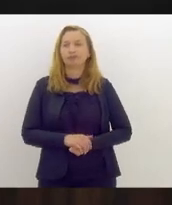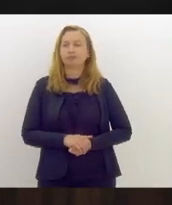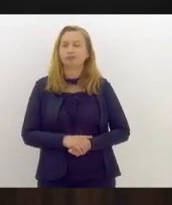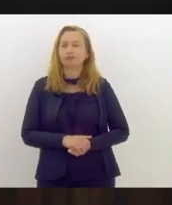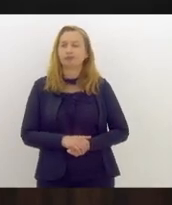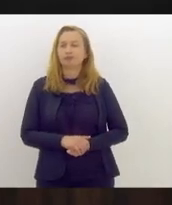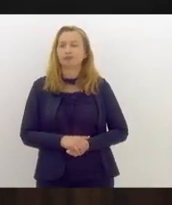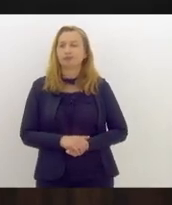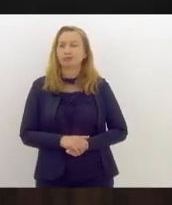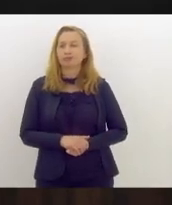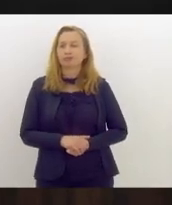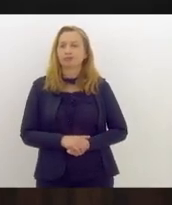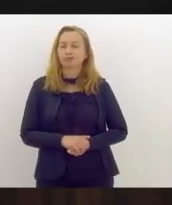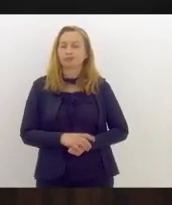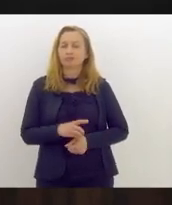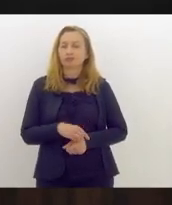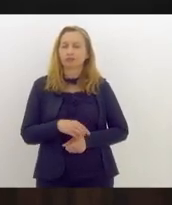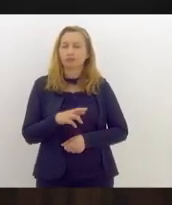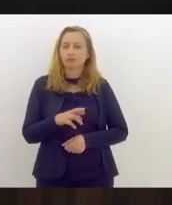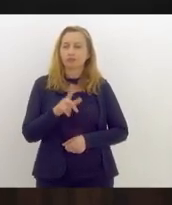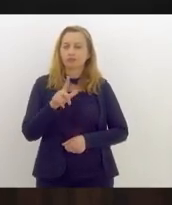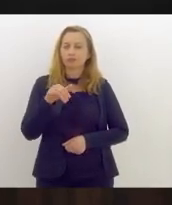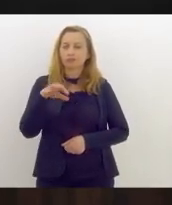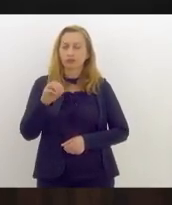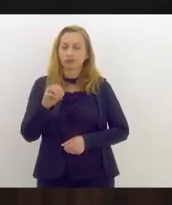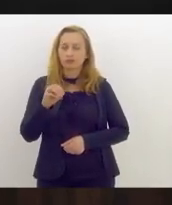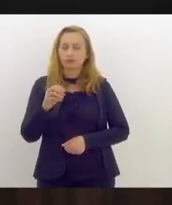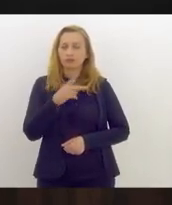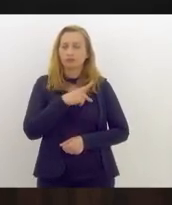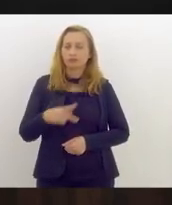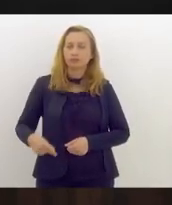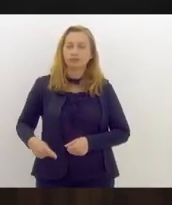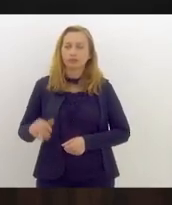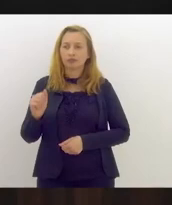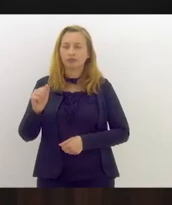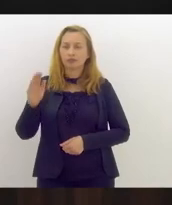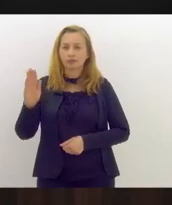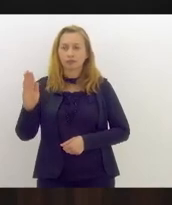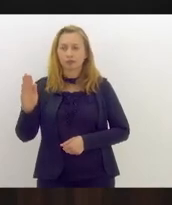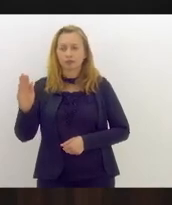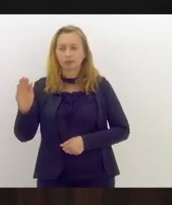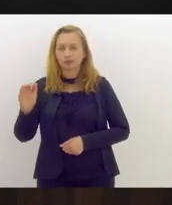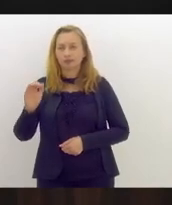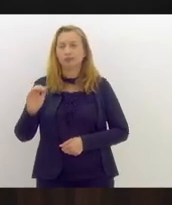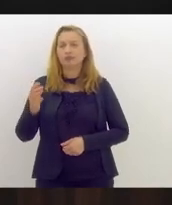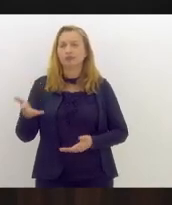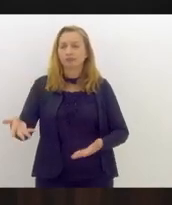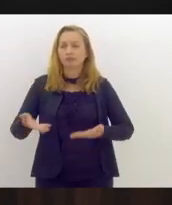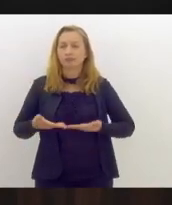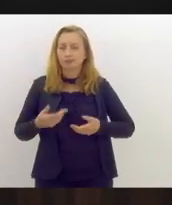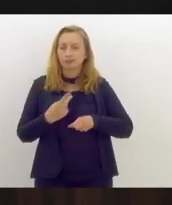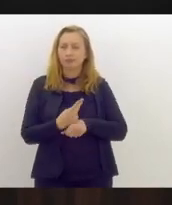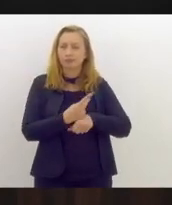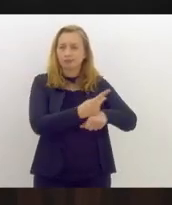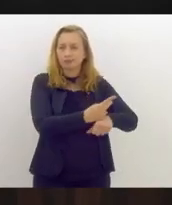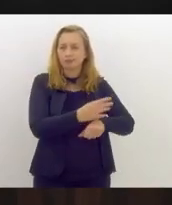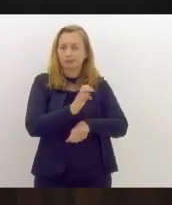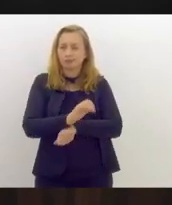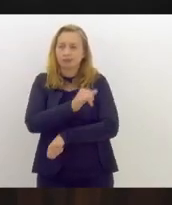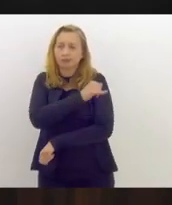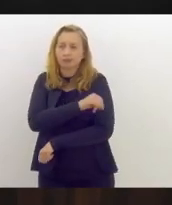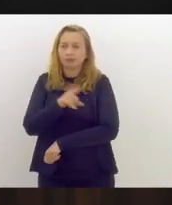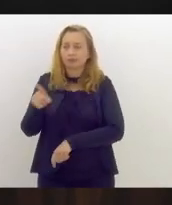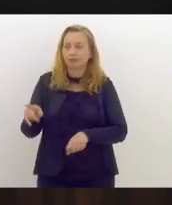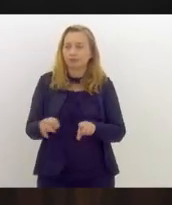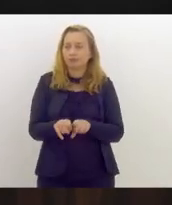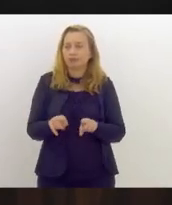o nosso Dr Luciano Bandeira presidente da oab/rj para receber o título de berembepe do Estado do Rio de Janeiro já que ele também